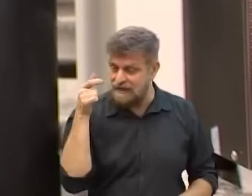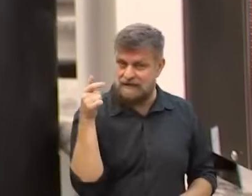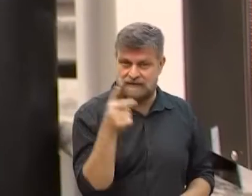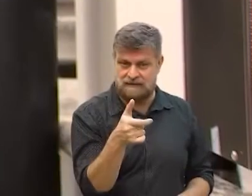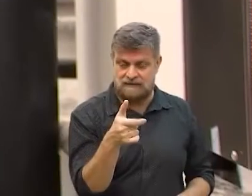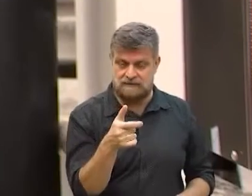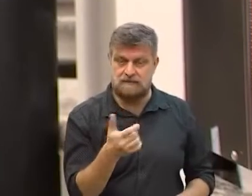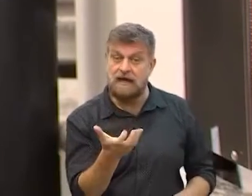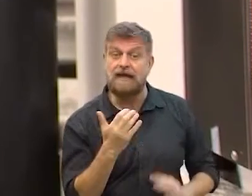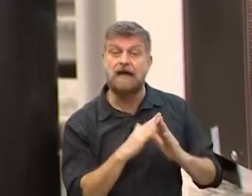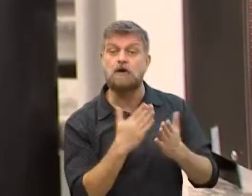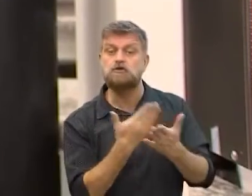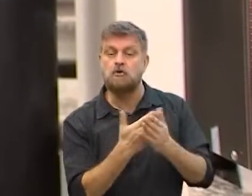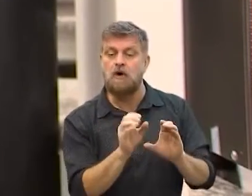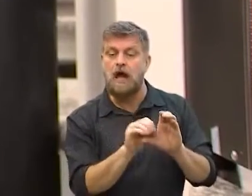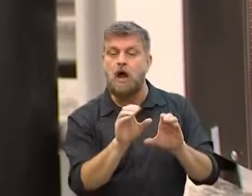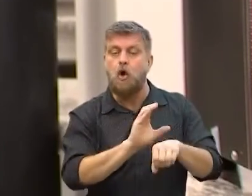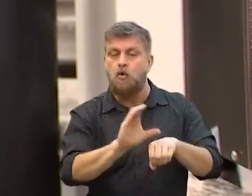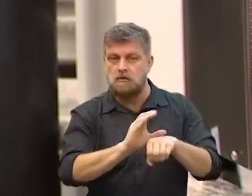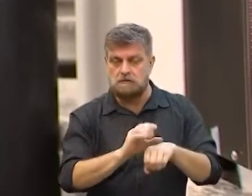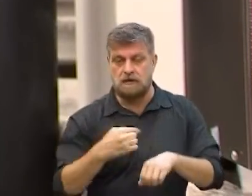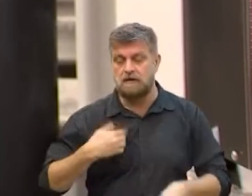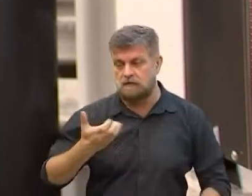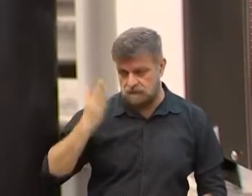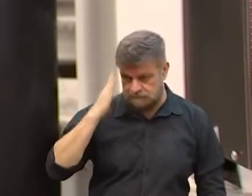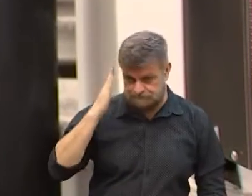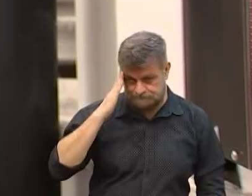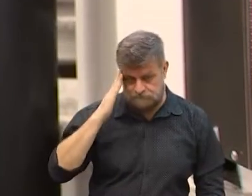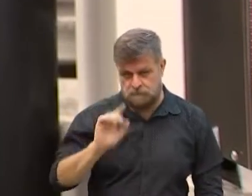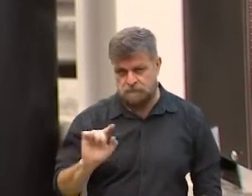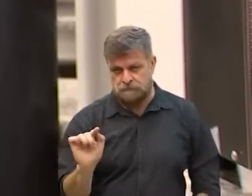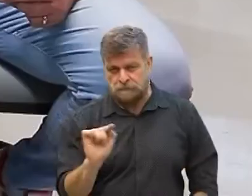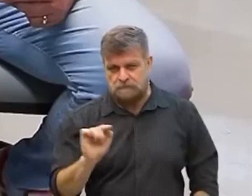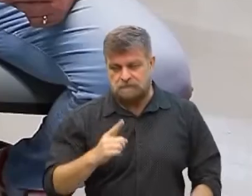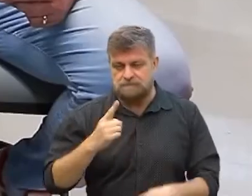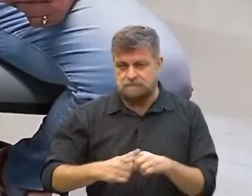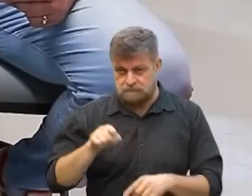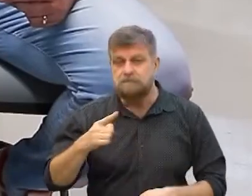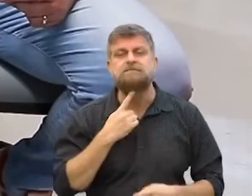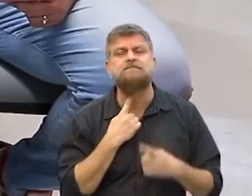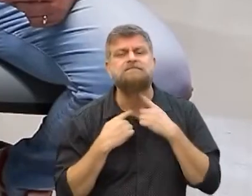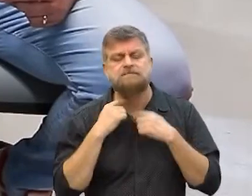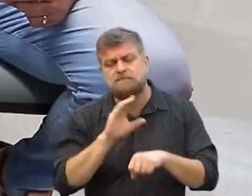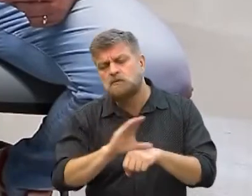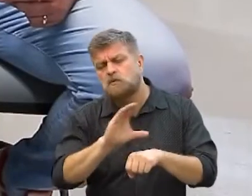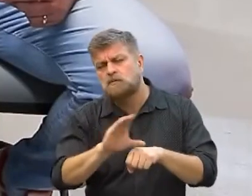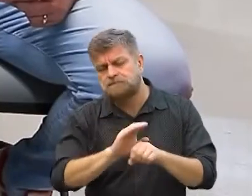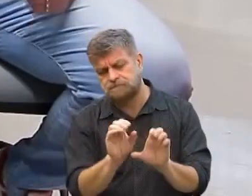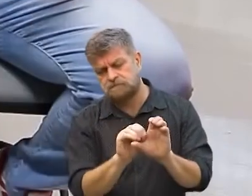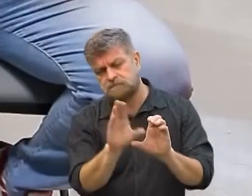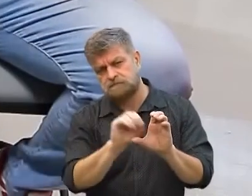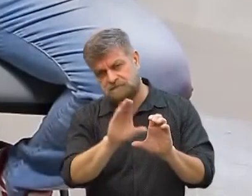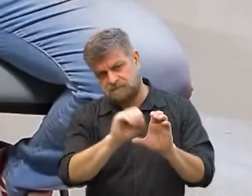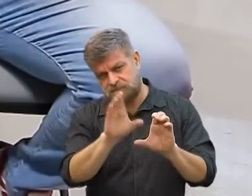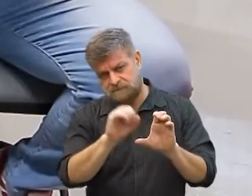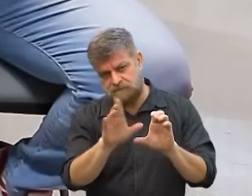dele na escola. O que a gente quer que o aluno diga, o interessado diga, é por que ele quer fazer um curso de ciência. Legal,